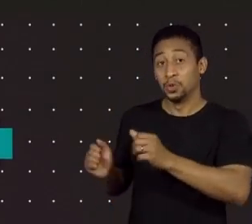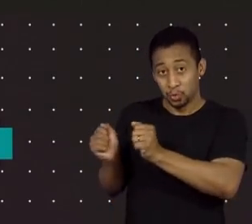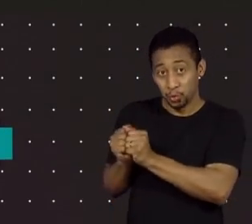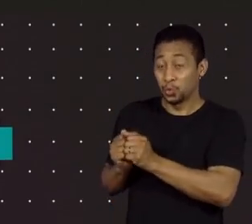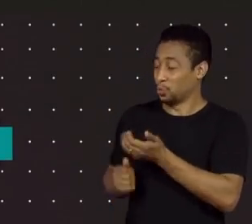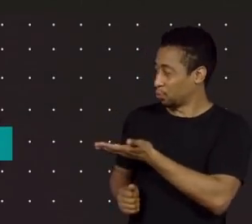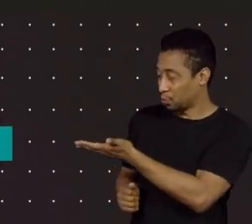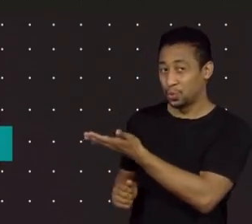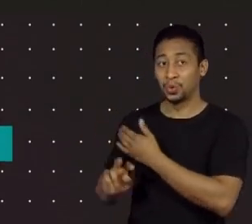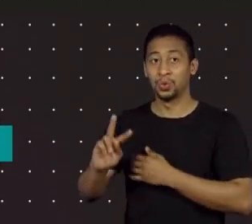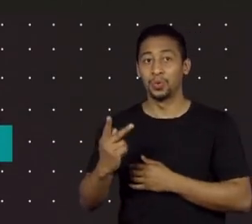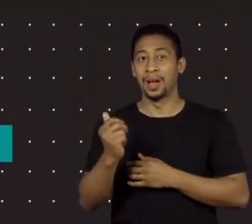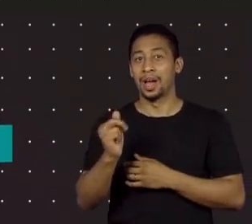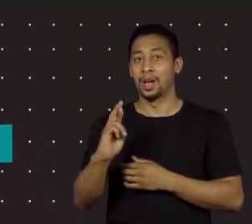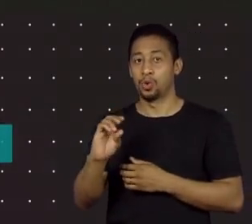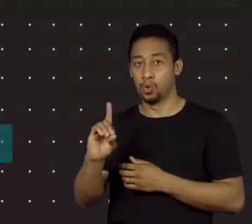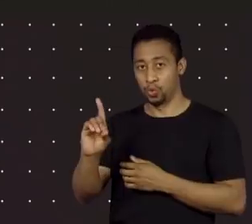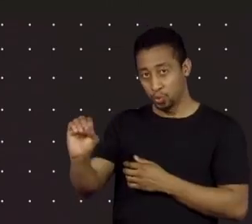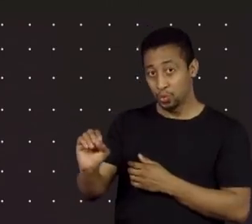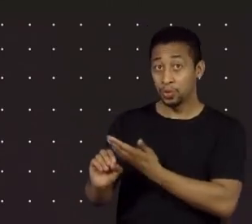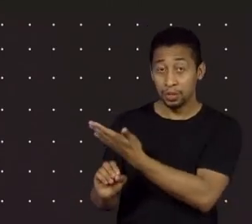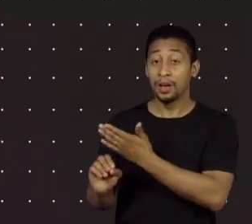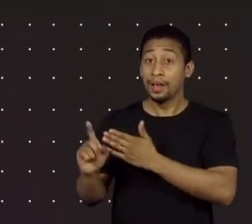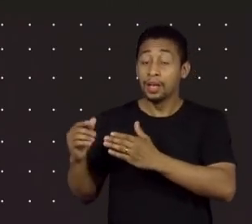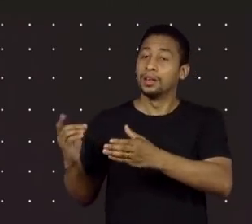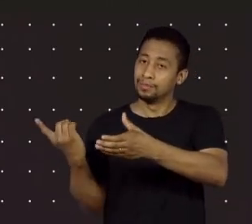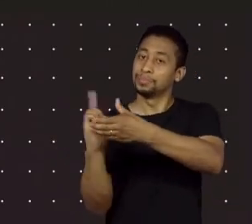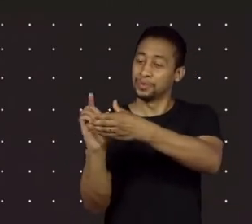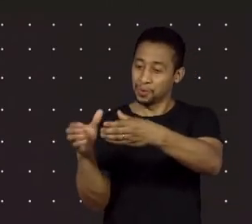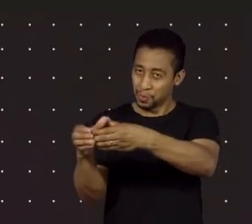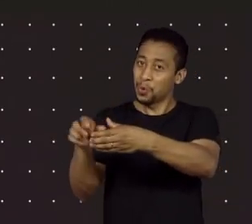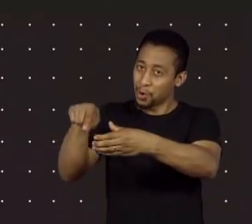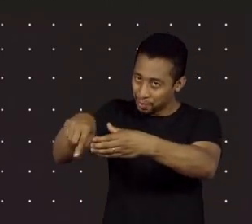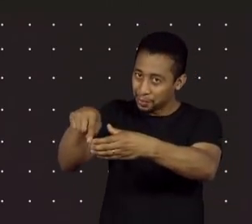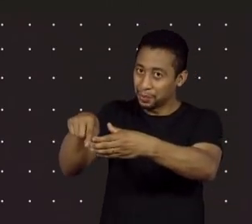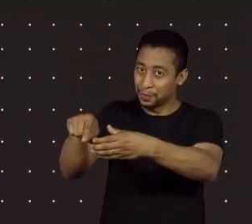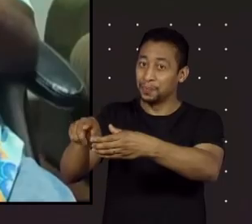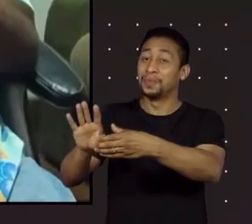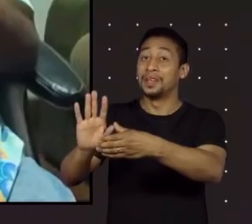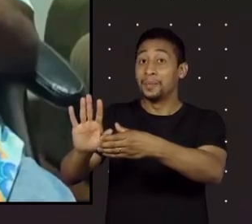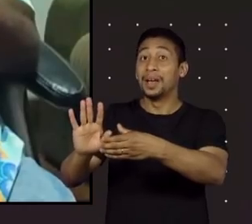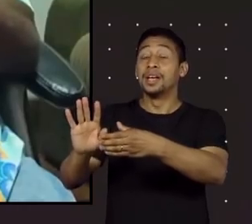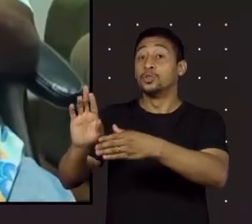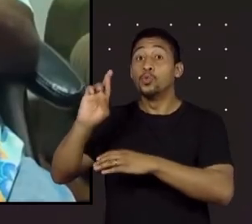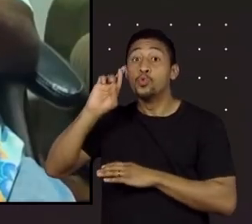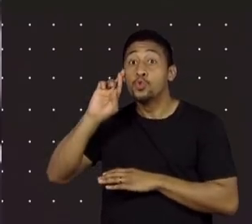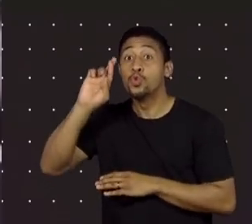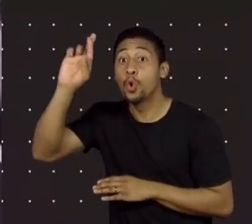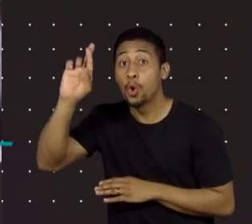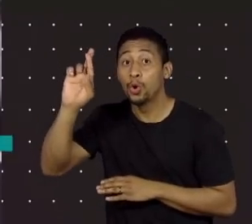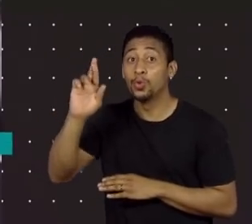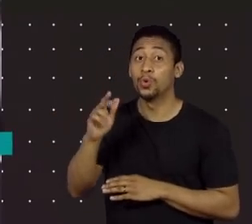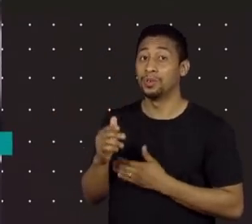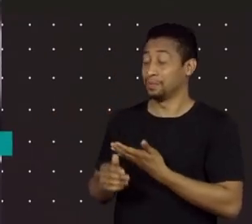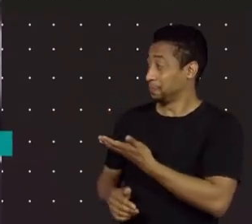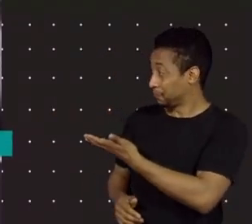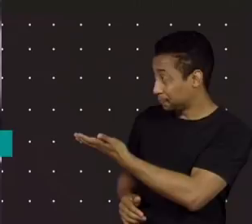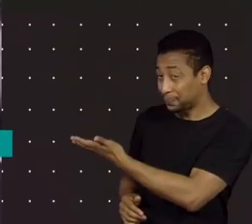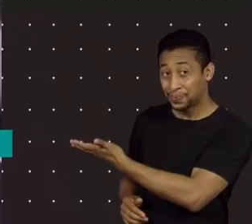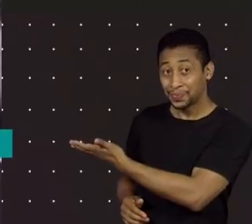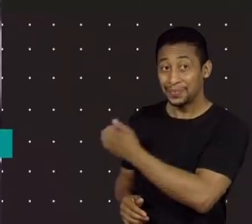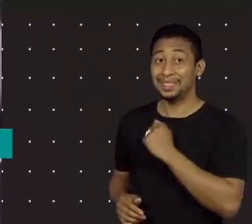fazia parte. Ele não era o chefe, ele era um dos integrantes, tá? Mas o dono era Niésio